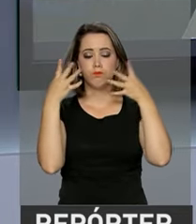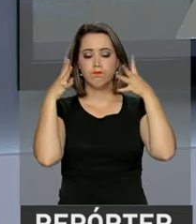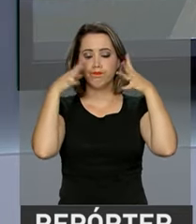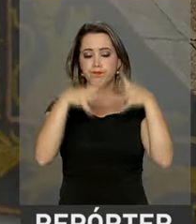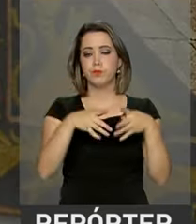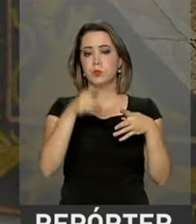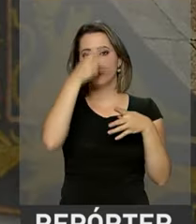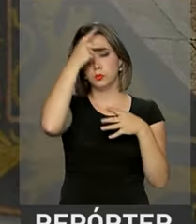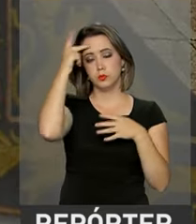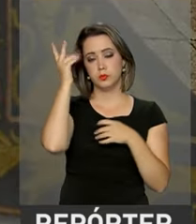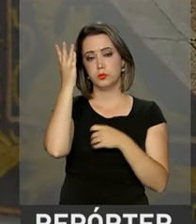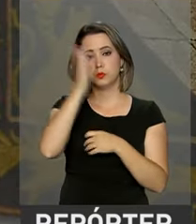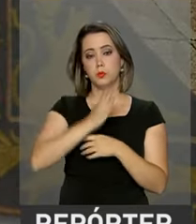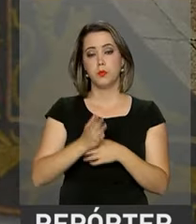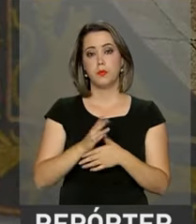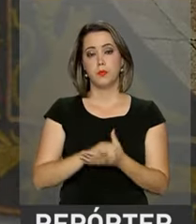Brasil.